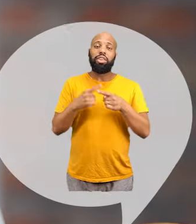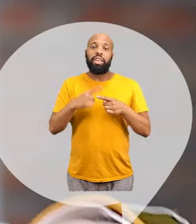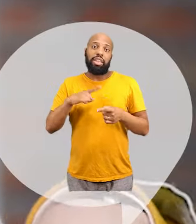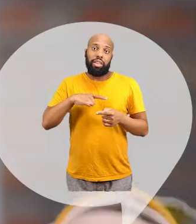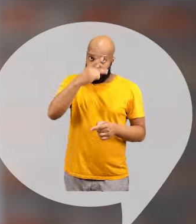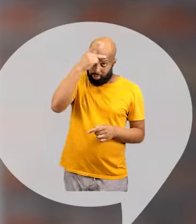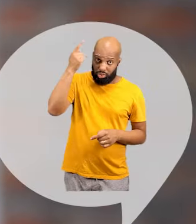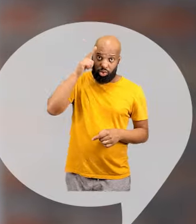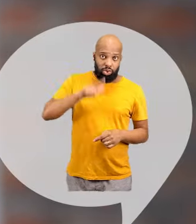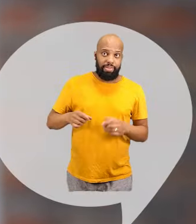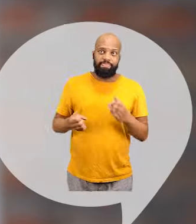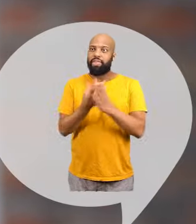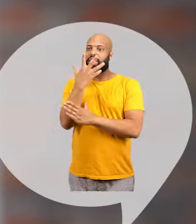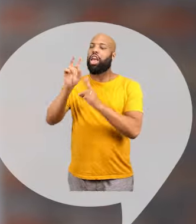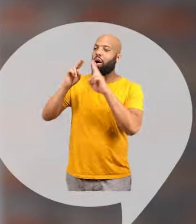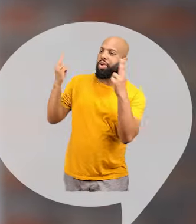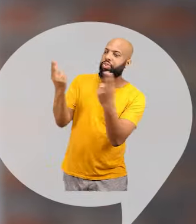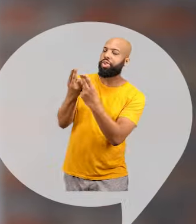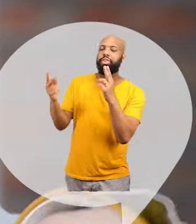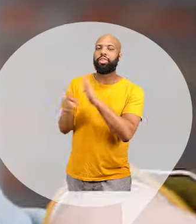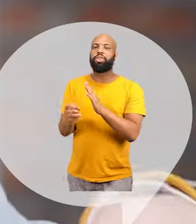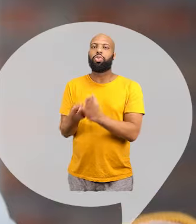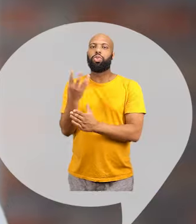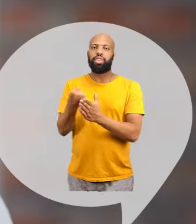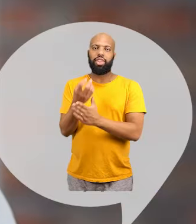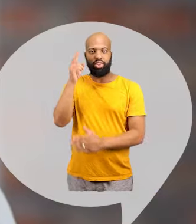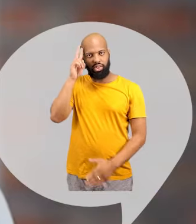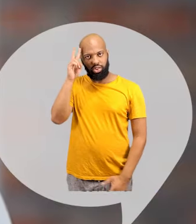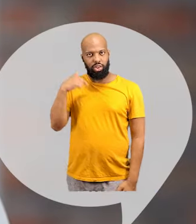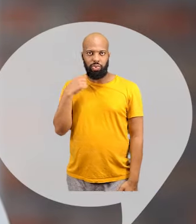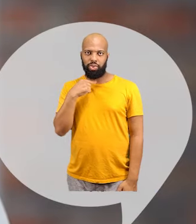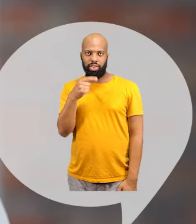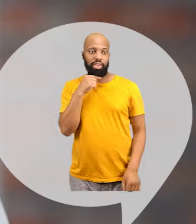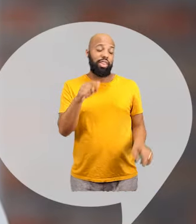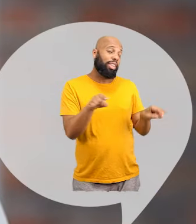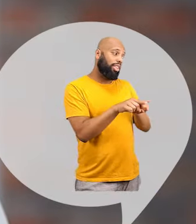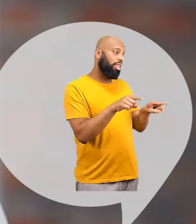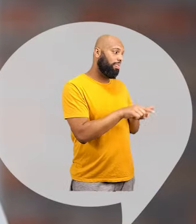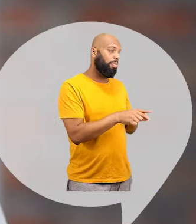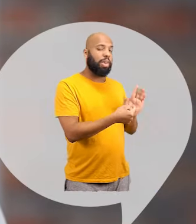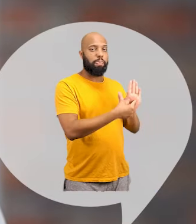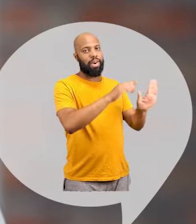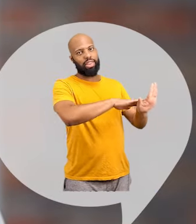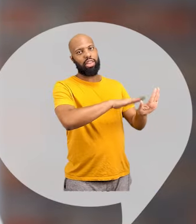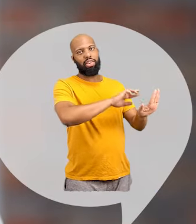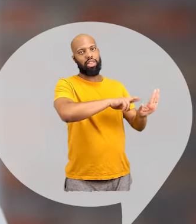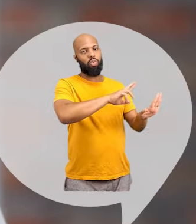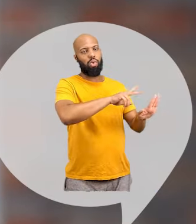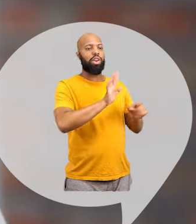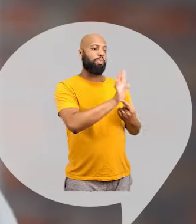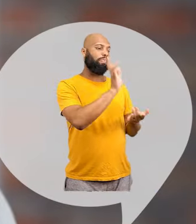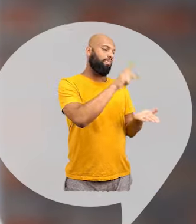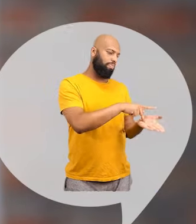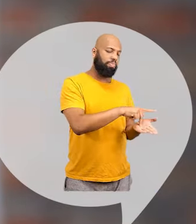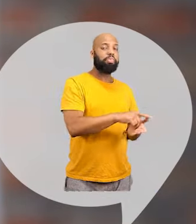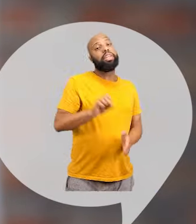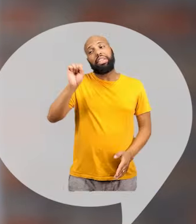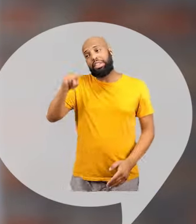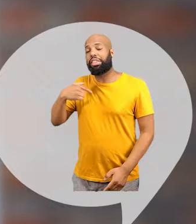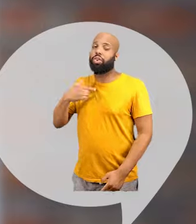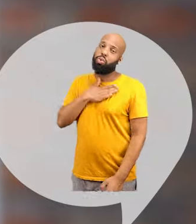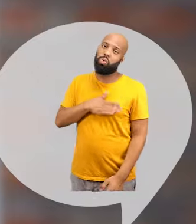consegue ela consegue criar o universo para contar a história dela eu não consigo e digamos que você também não se gasta nas metáforas Você joga real é também